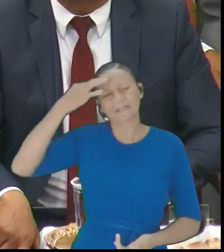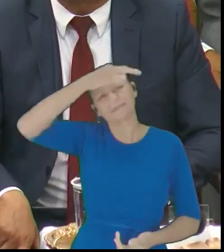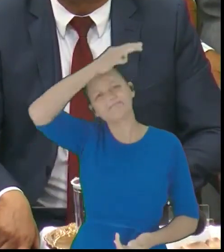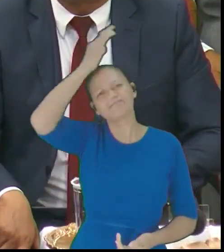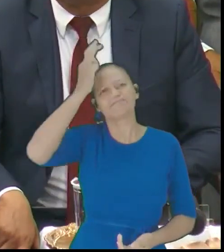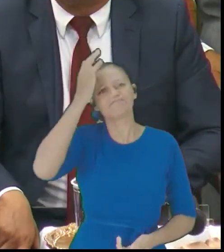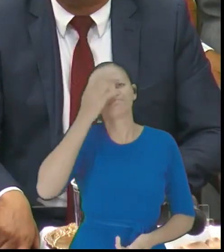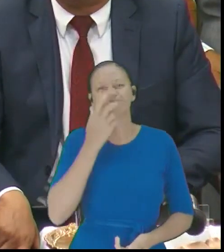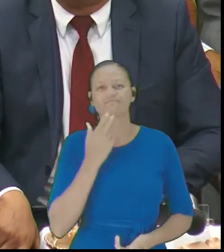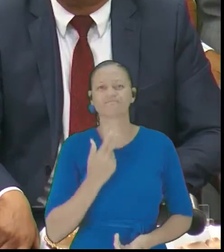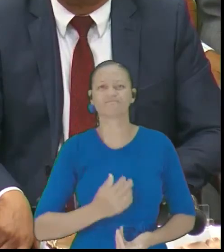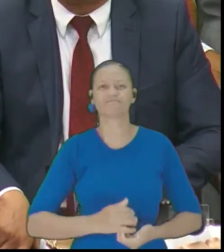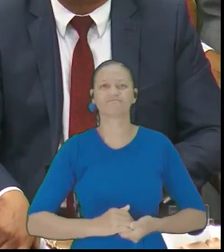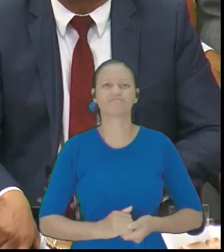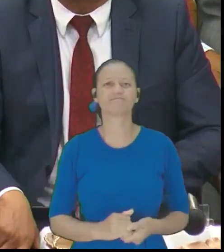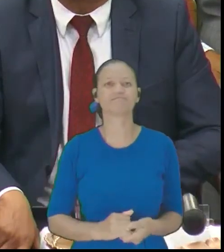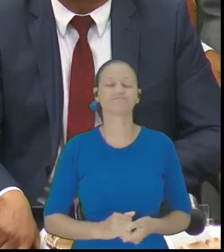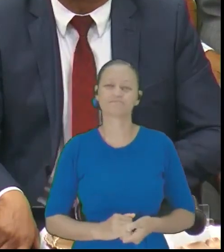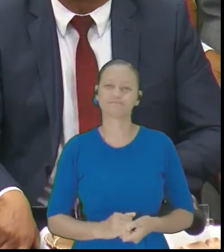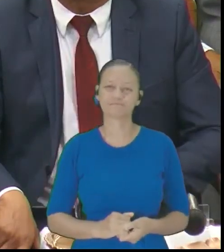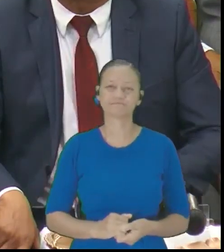Andarassorebadacá.